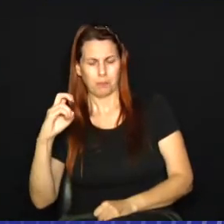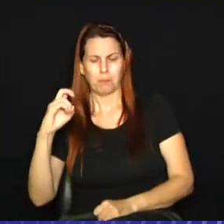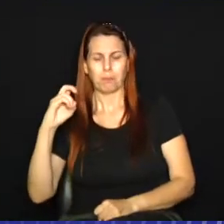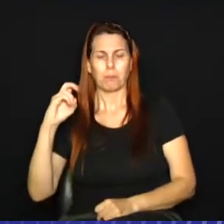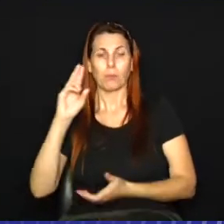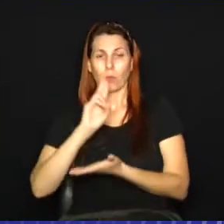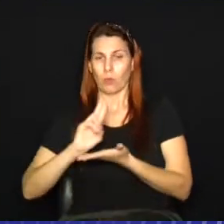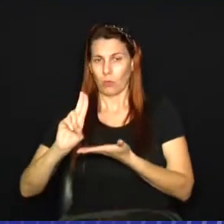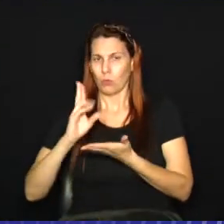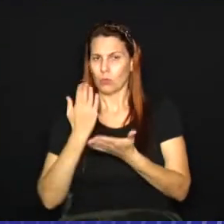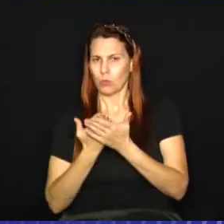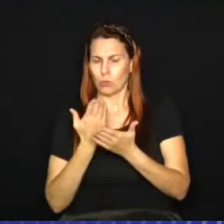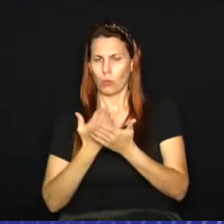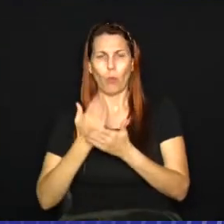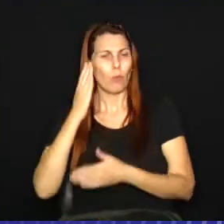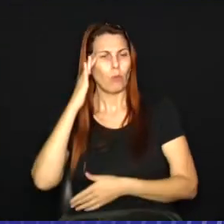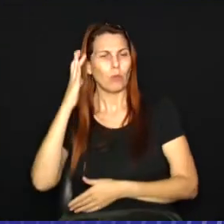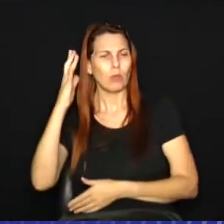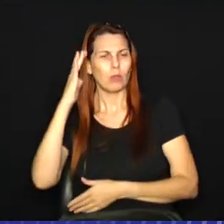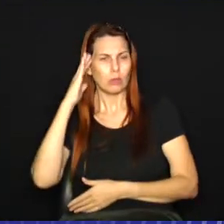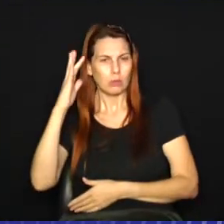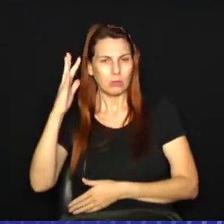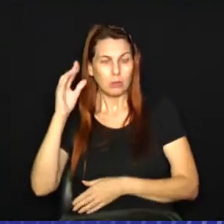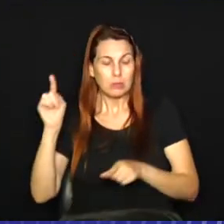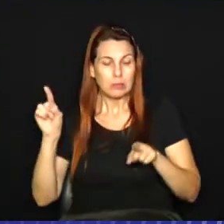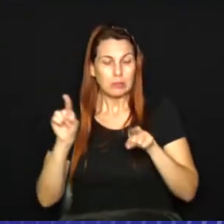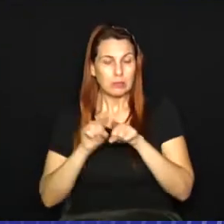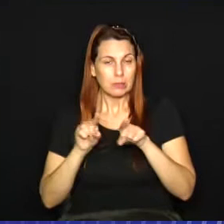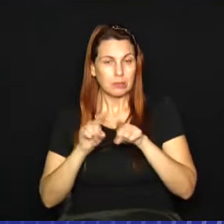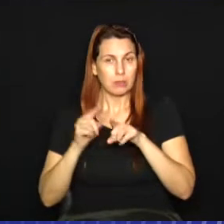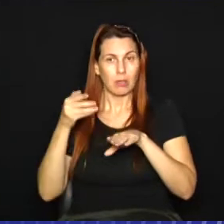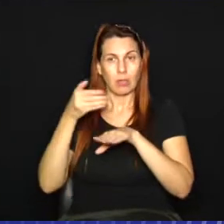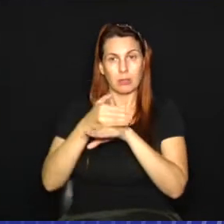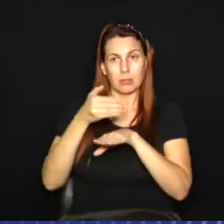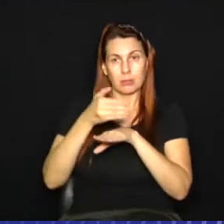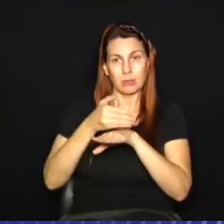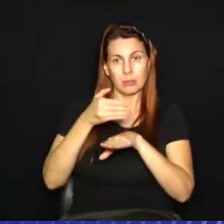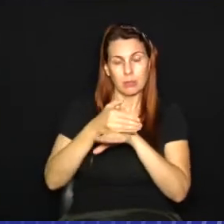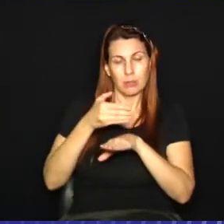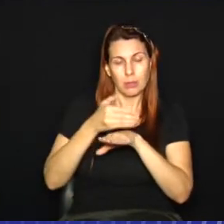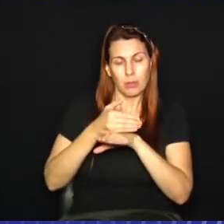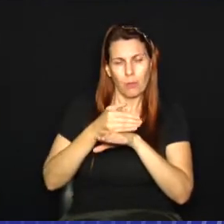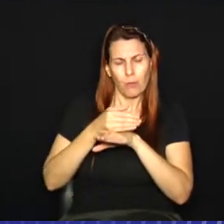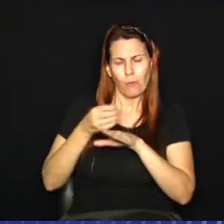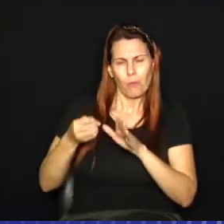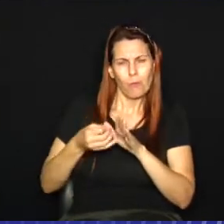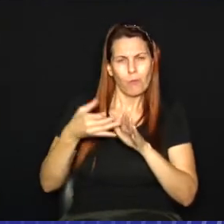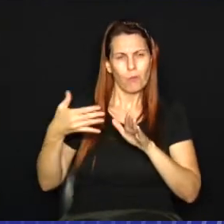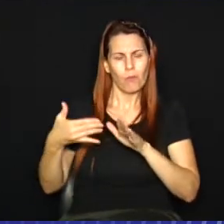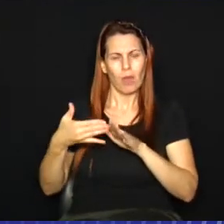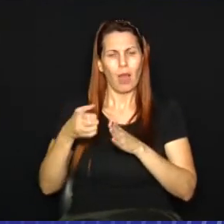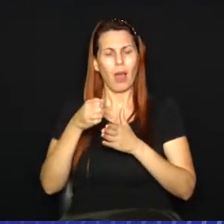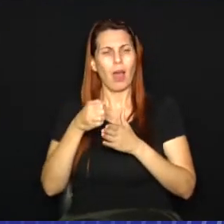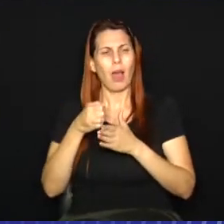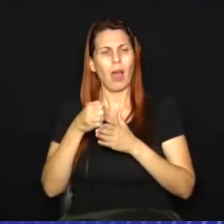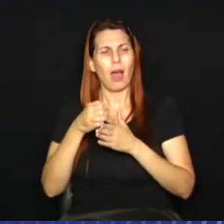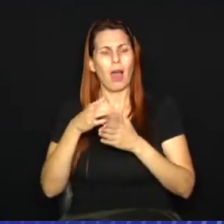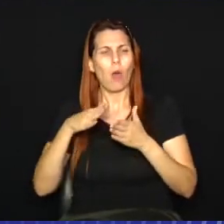de filosofia e participou ativamente de muitas atividades acadêmicas, culturais